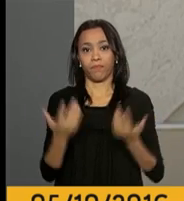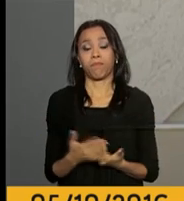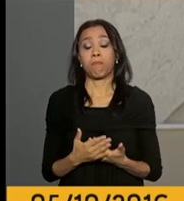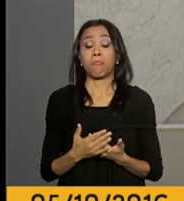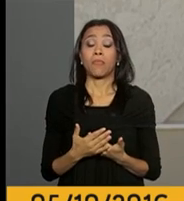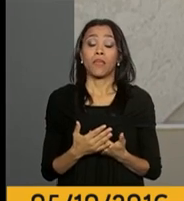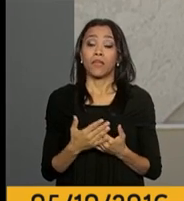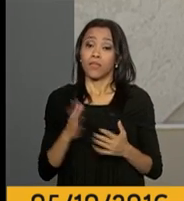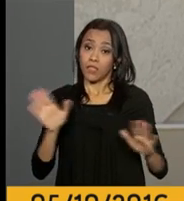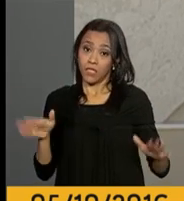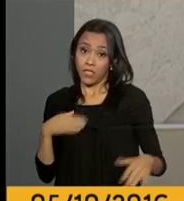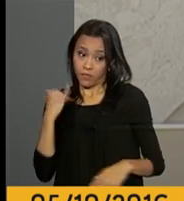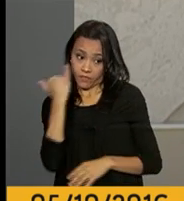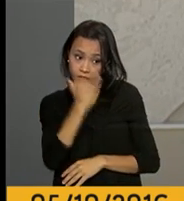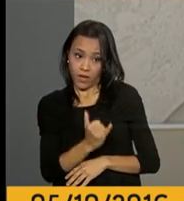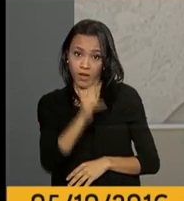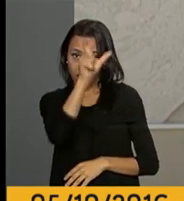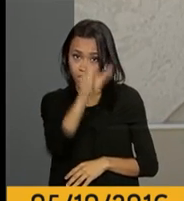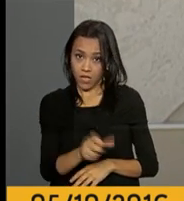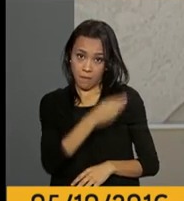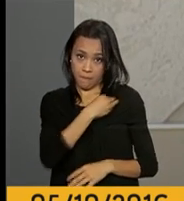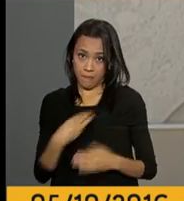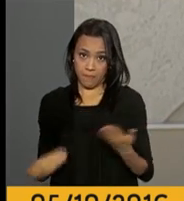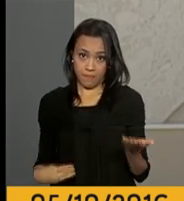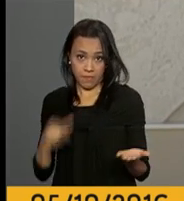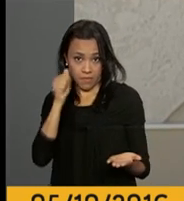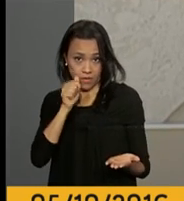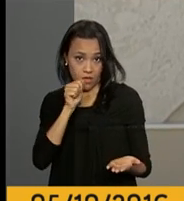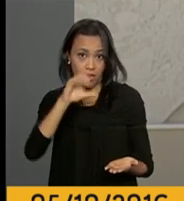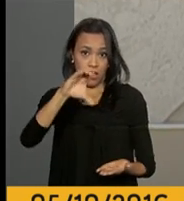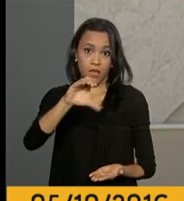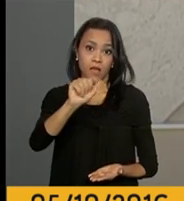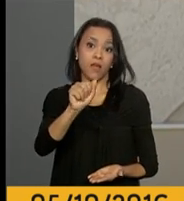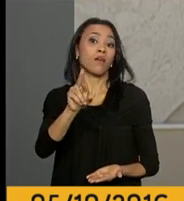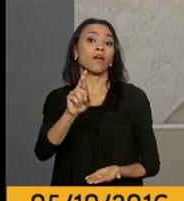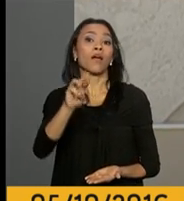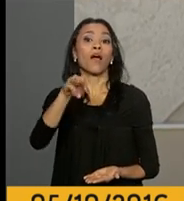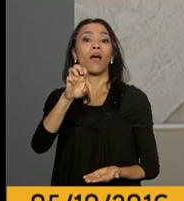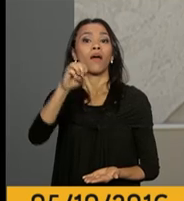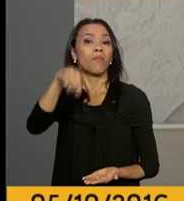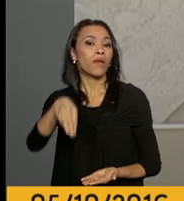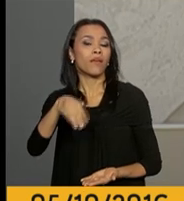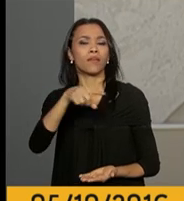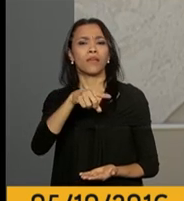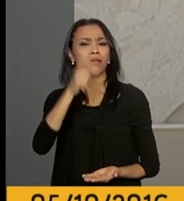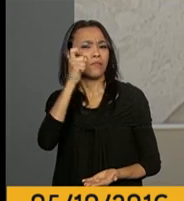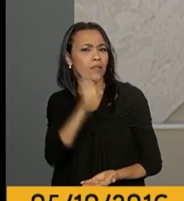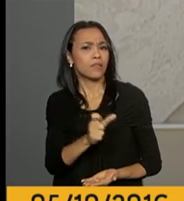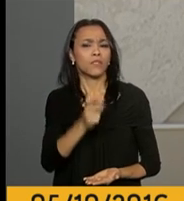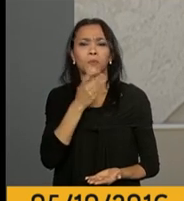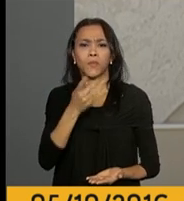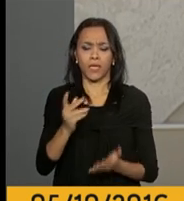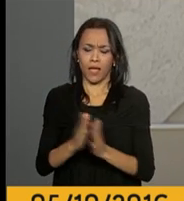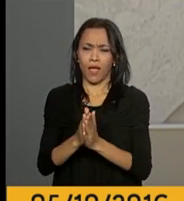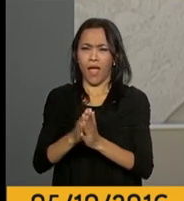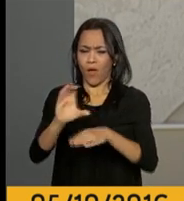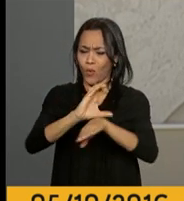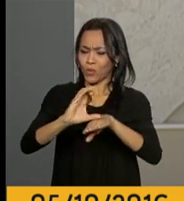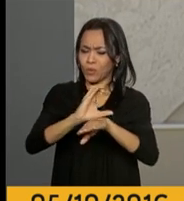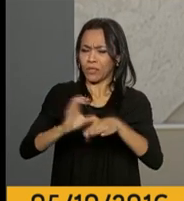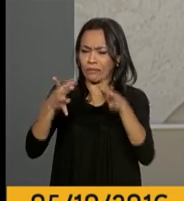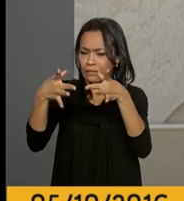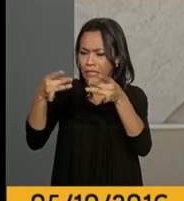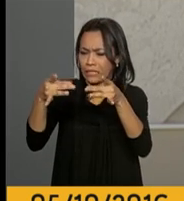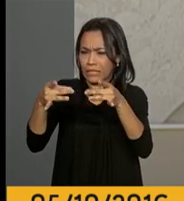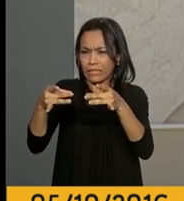Presidente Carmen Lúcia que muitas e muitas vezes se costuma dizer que a constituição é muito detalhista vai ao